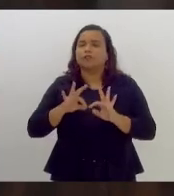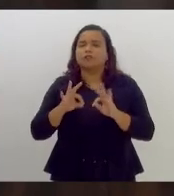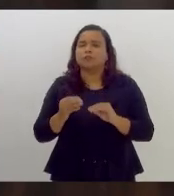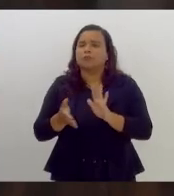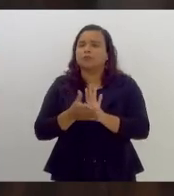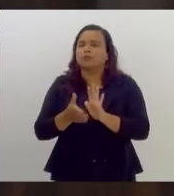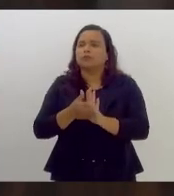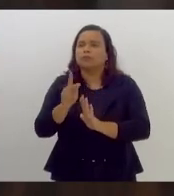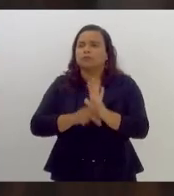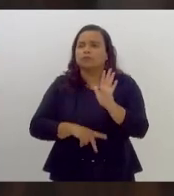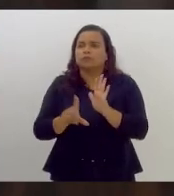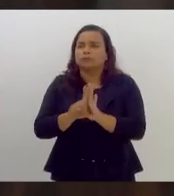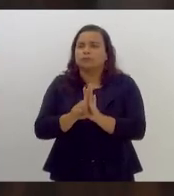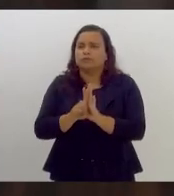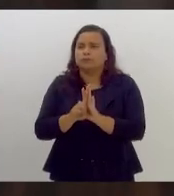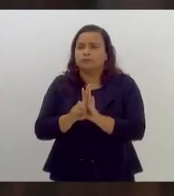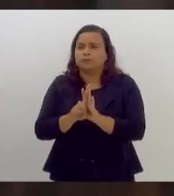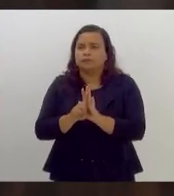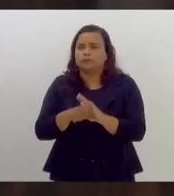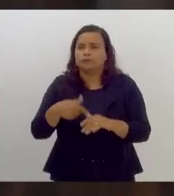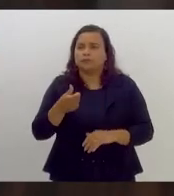projeto de lei